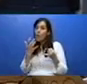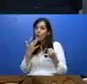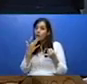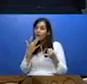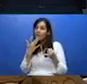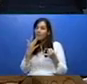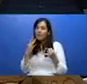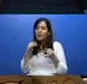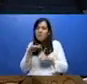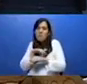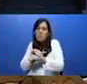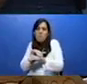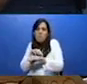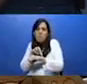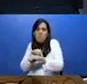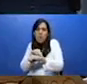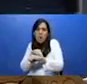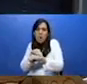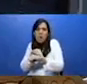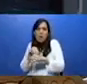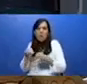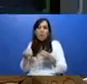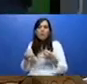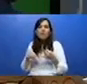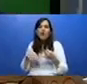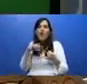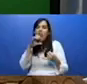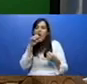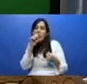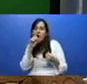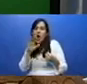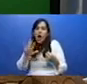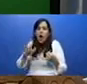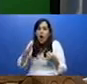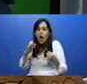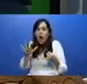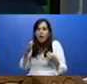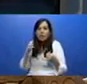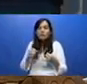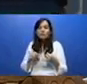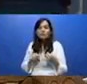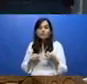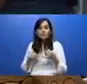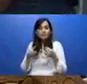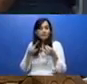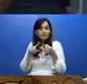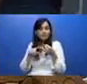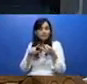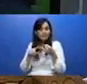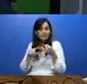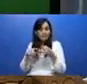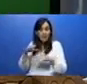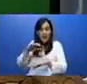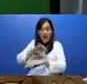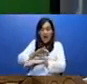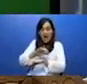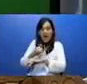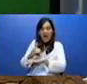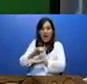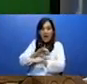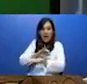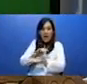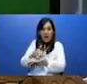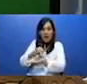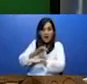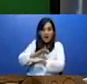castanha, com tons meio alaranjados, meio marrom, tá? A carapaça, olha, essa parte aqui de